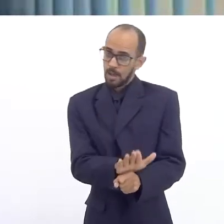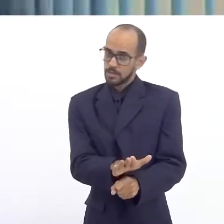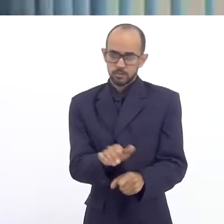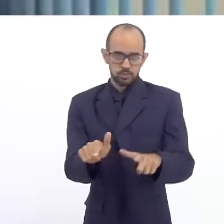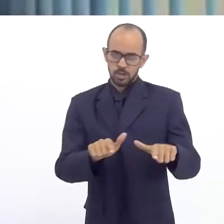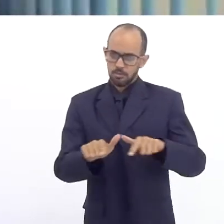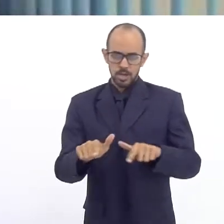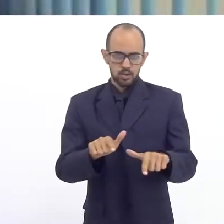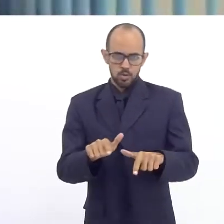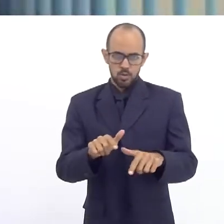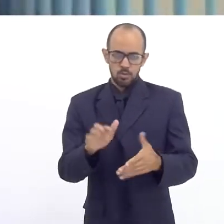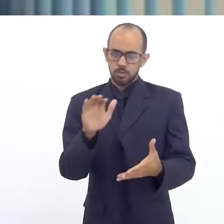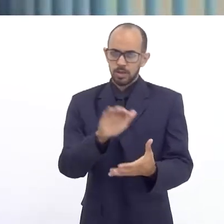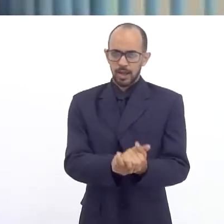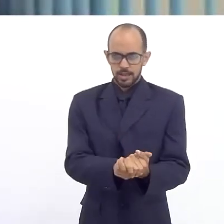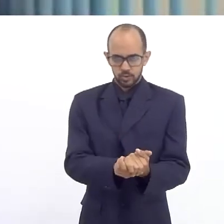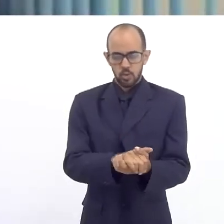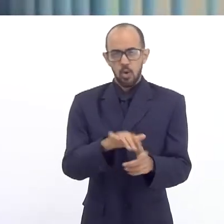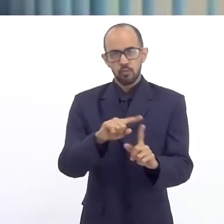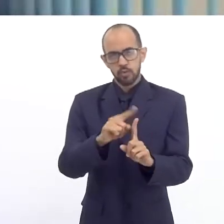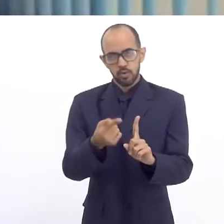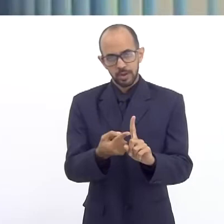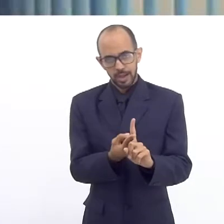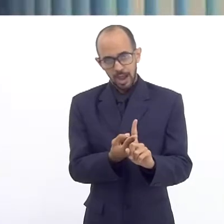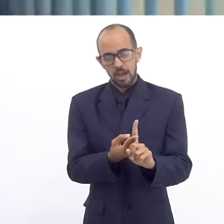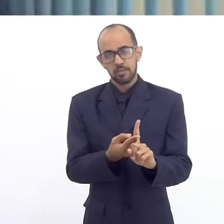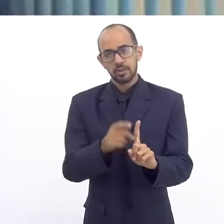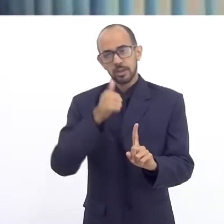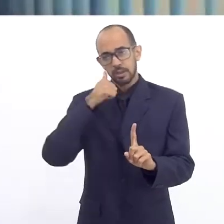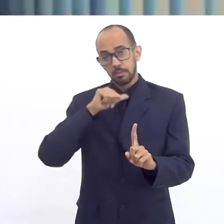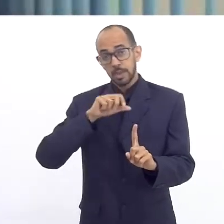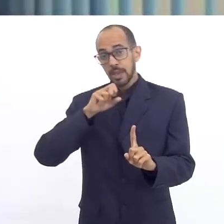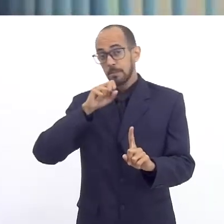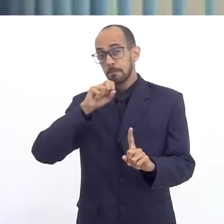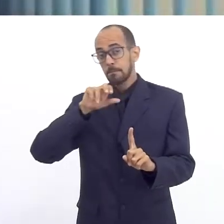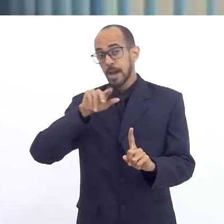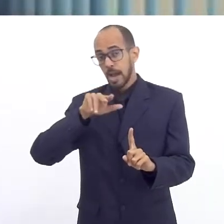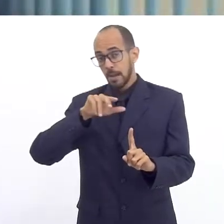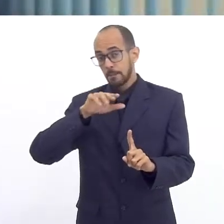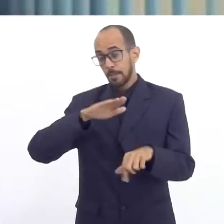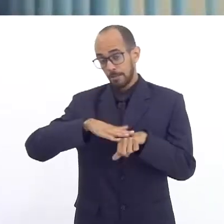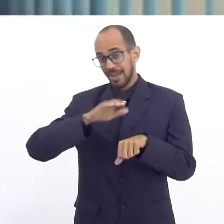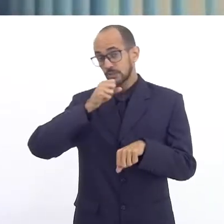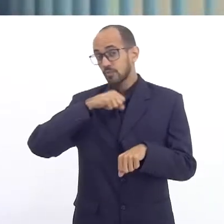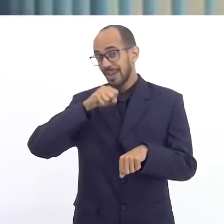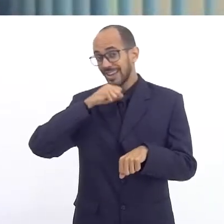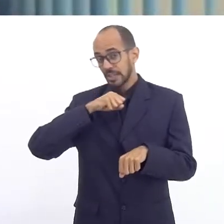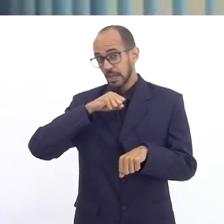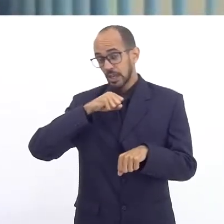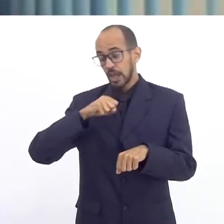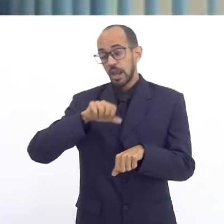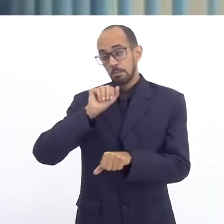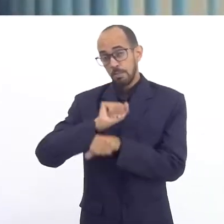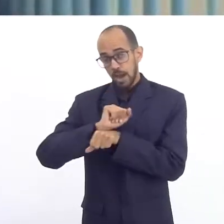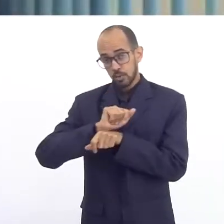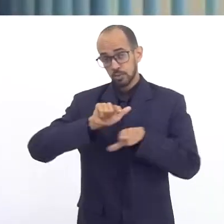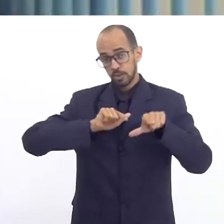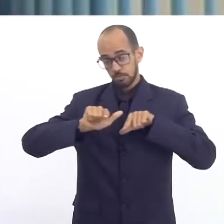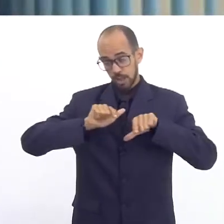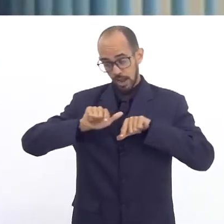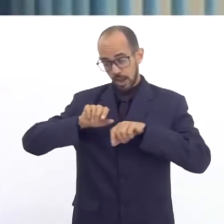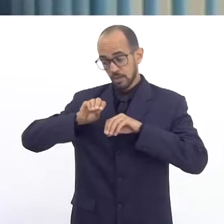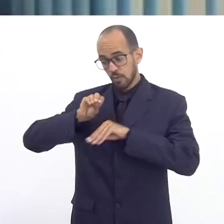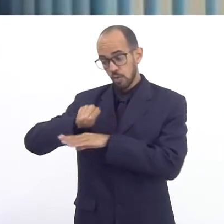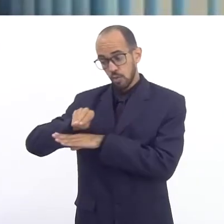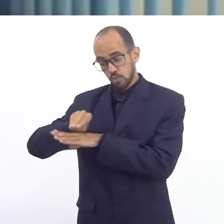não trabalhou. Depois que se casou, logo que ela engravidou da minha irmã mais velha, ela parou de trabalhar para cuidar de nós,